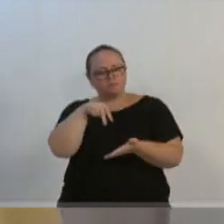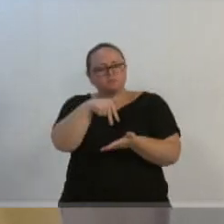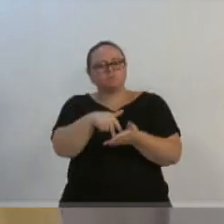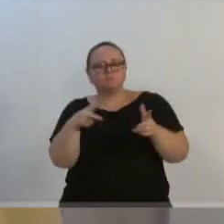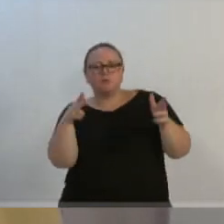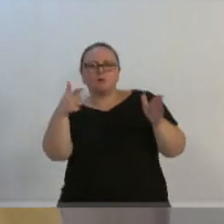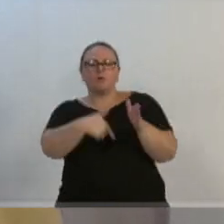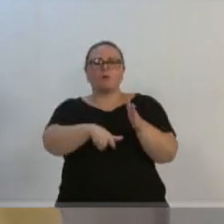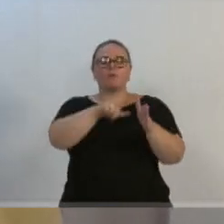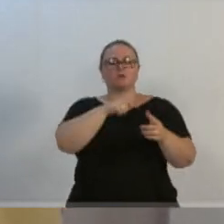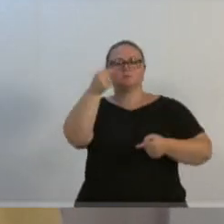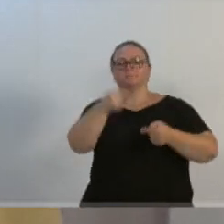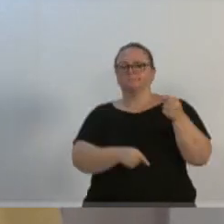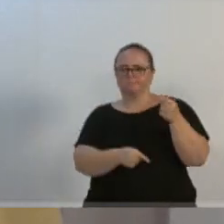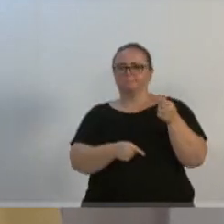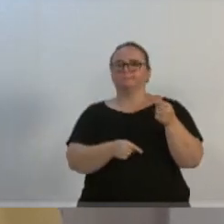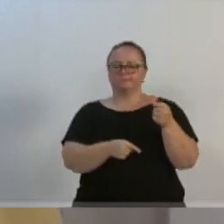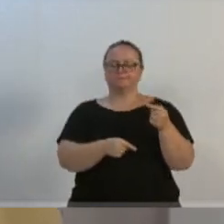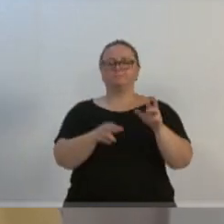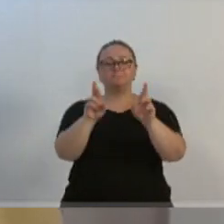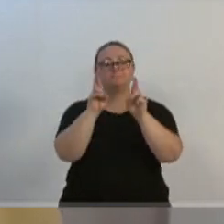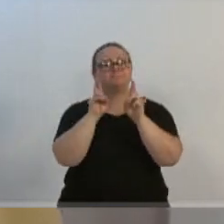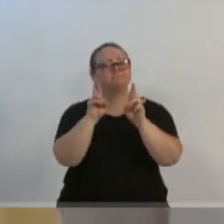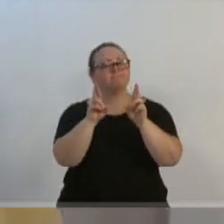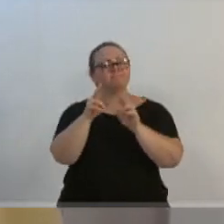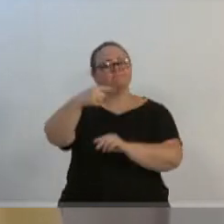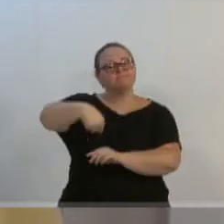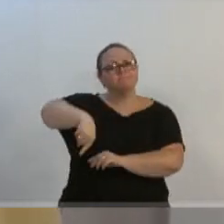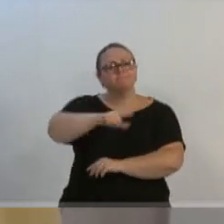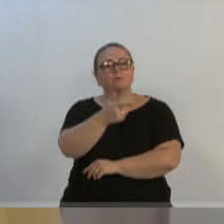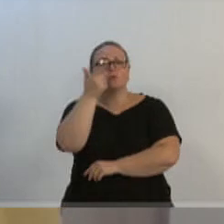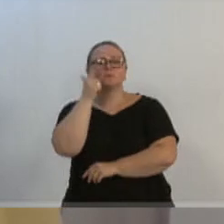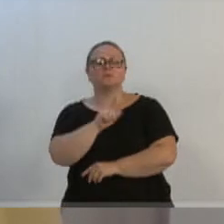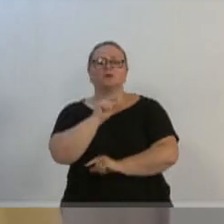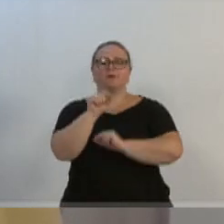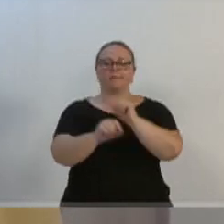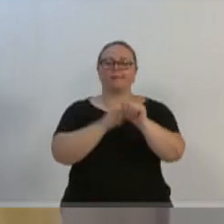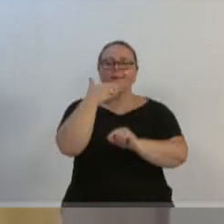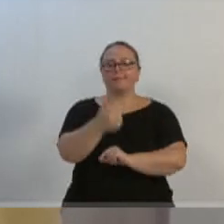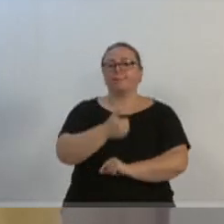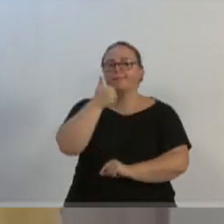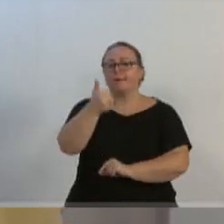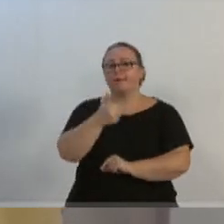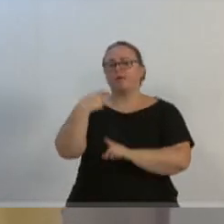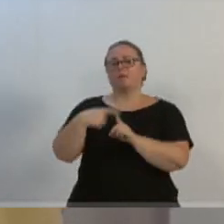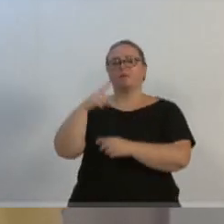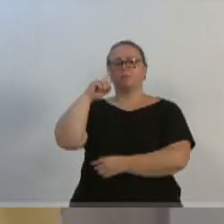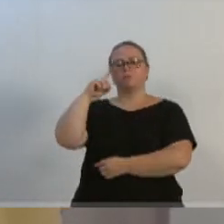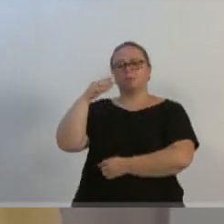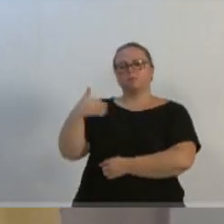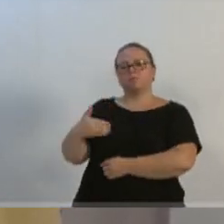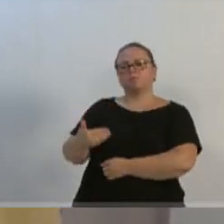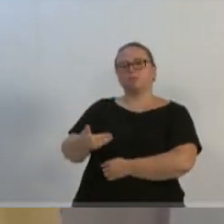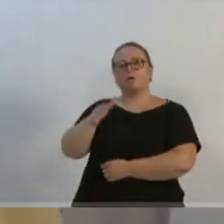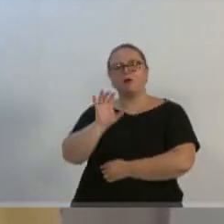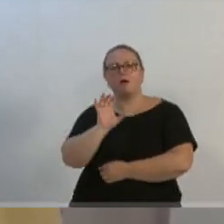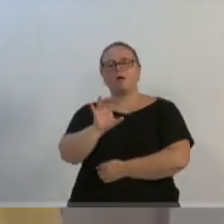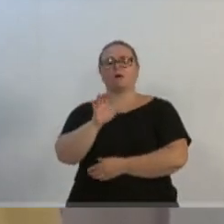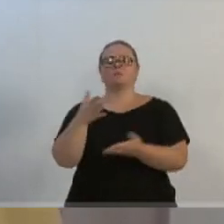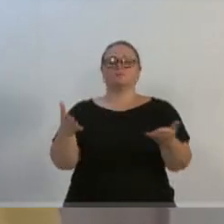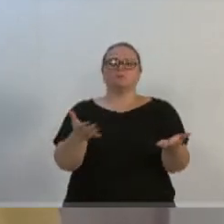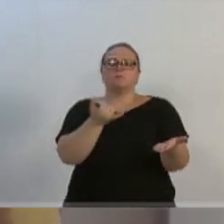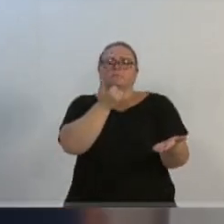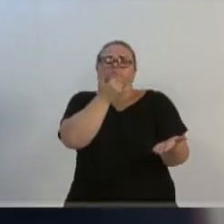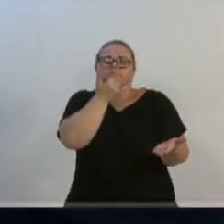que me antecederam aqui também. E espero que a gente possa melhorar essas situações corriqueiras que estão ocorrendo aqui nesta casa,